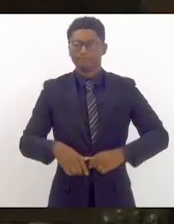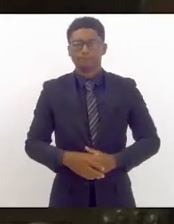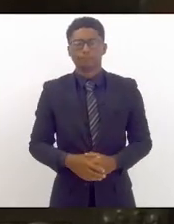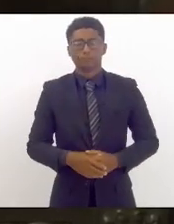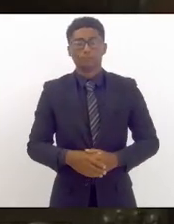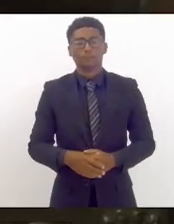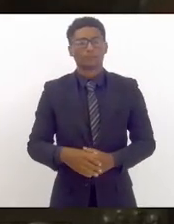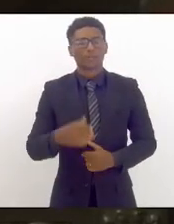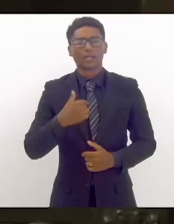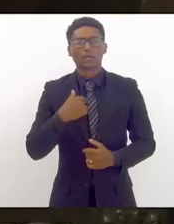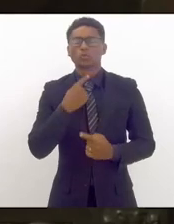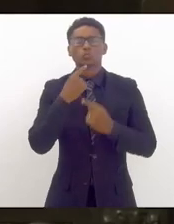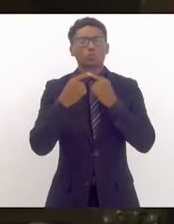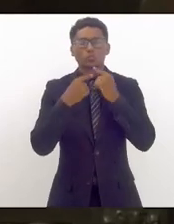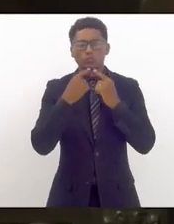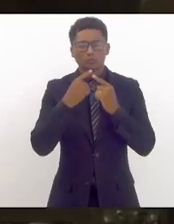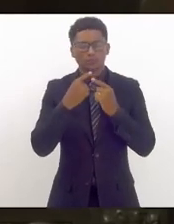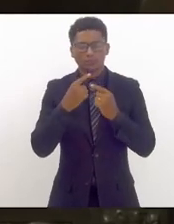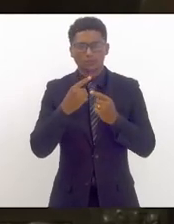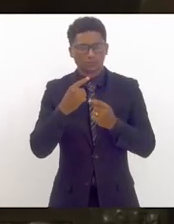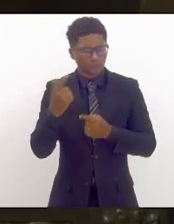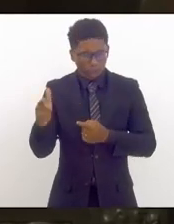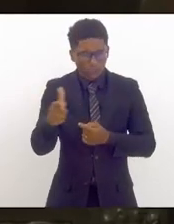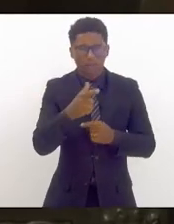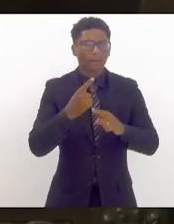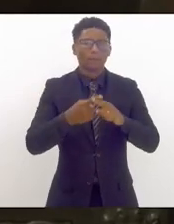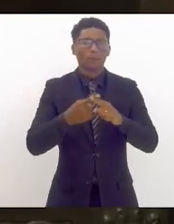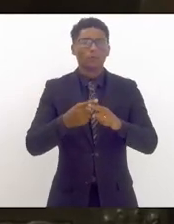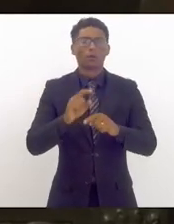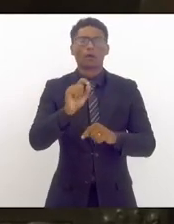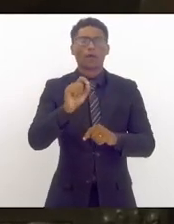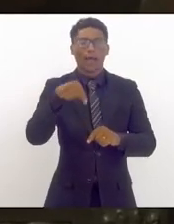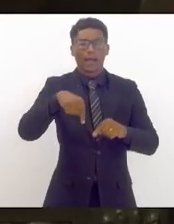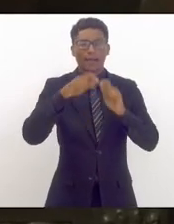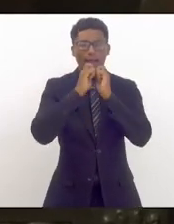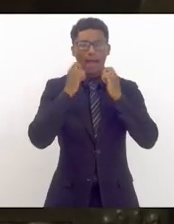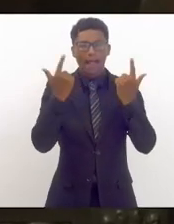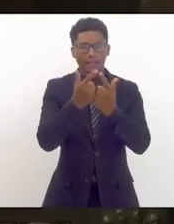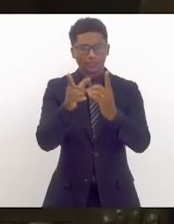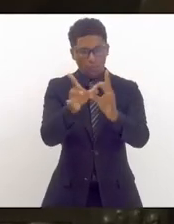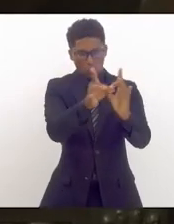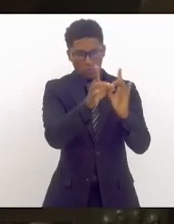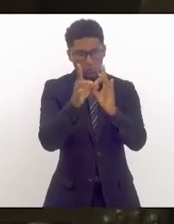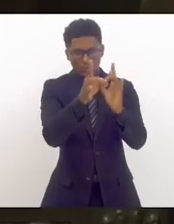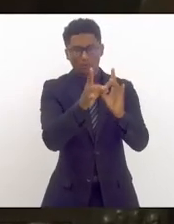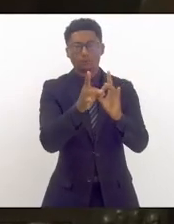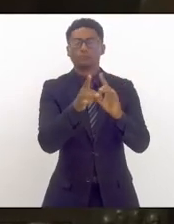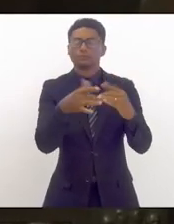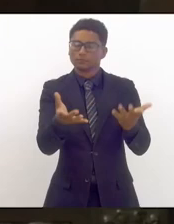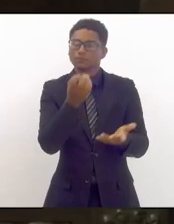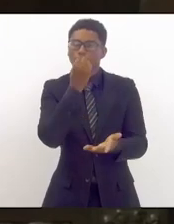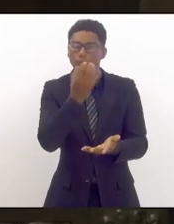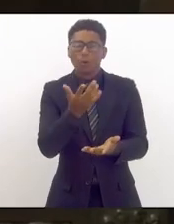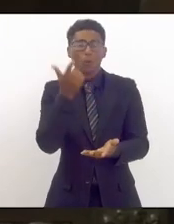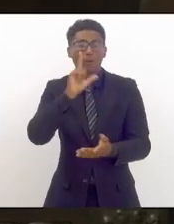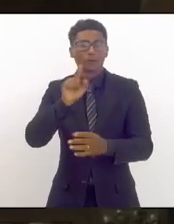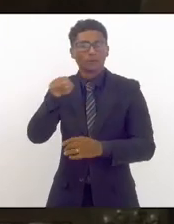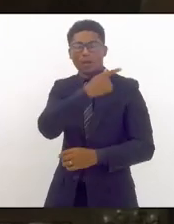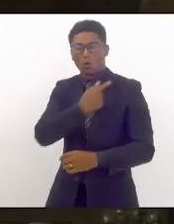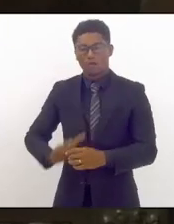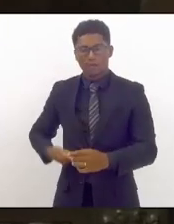dúvidas que foi a união de forças da Alerge que possibilitou avançarmos nas políticas públicas do governo estadual